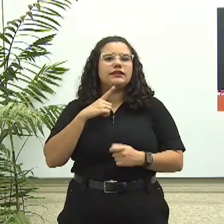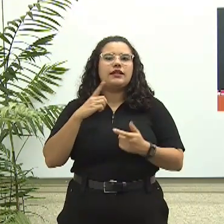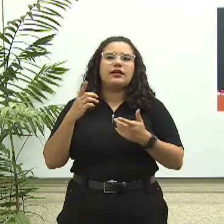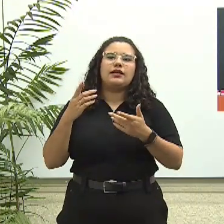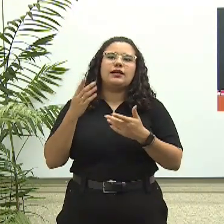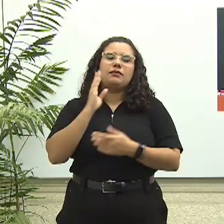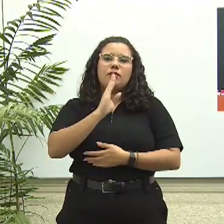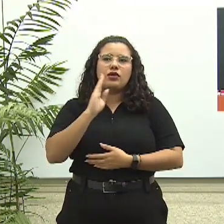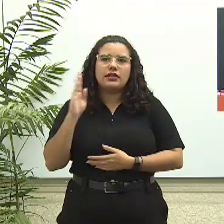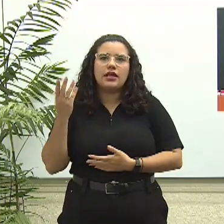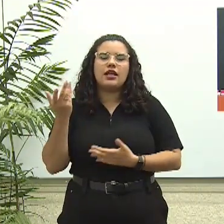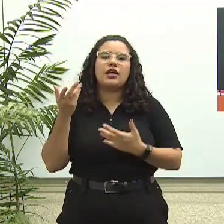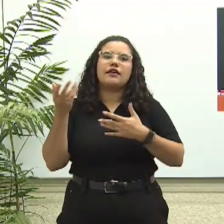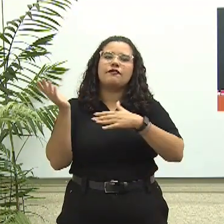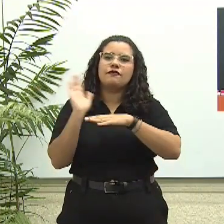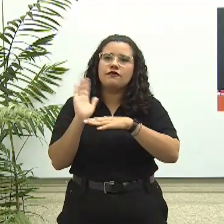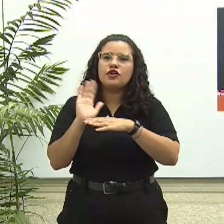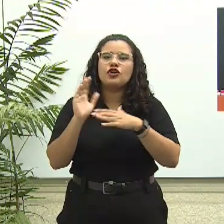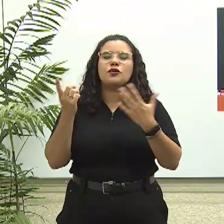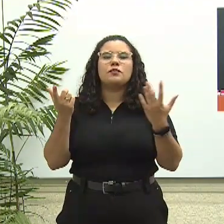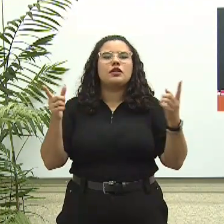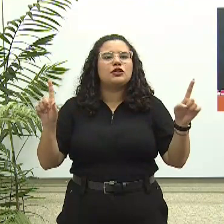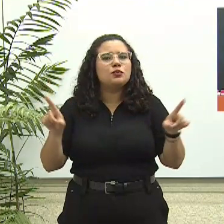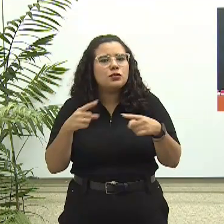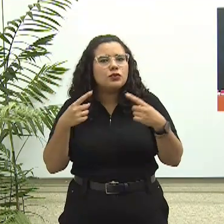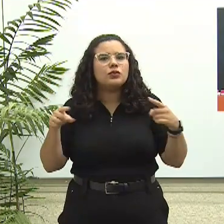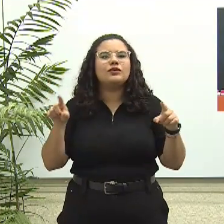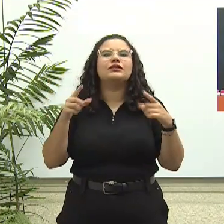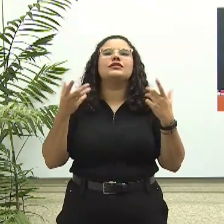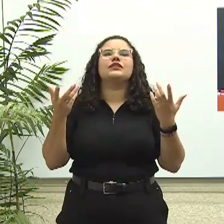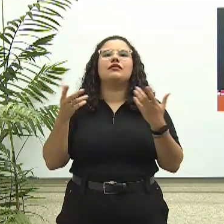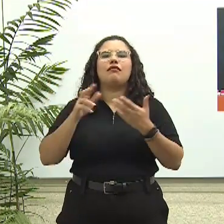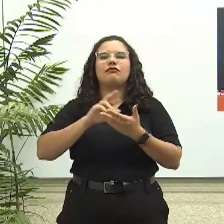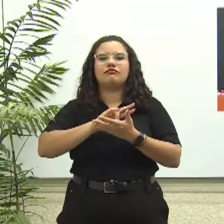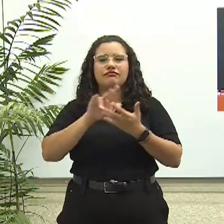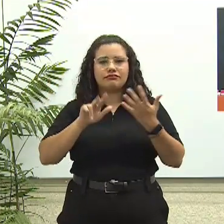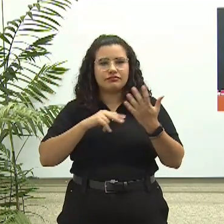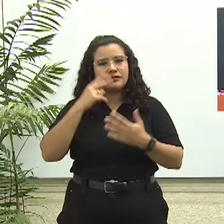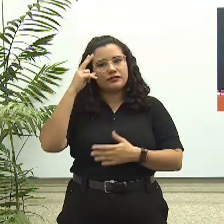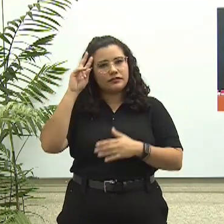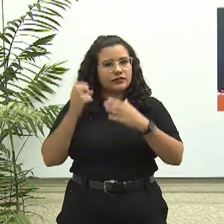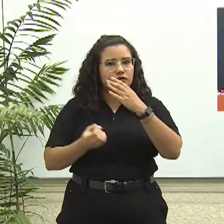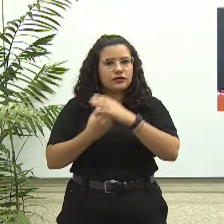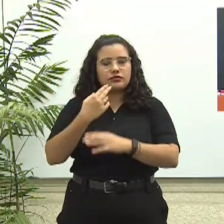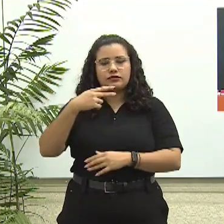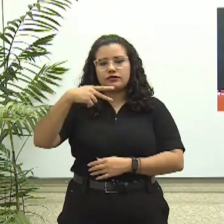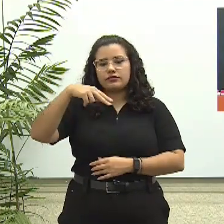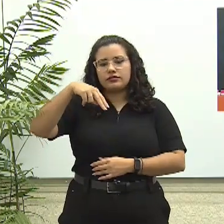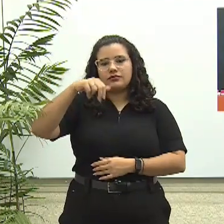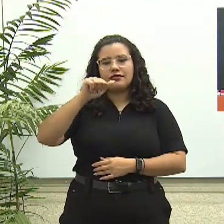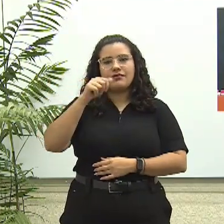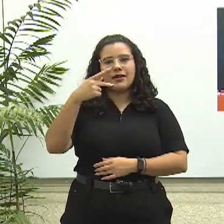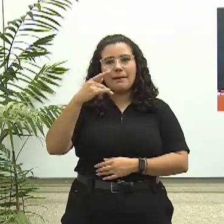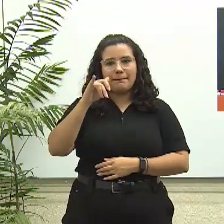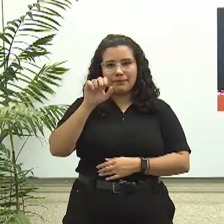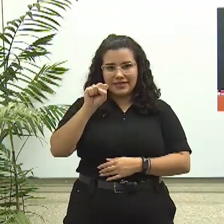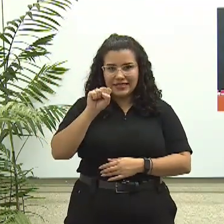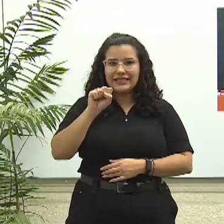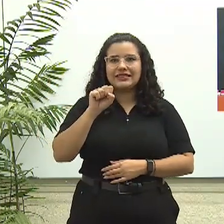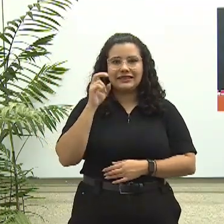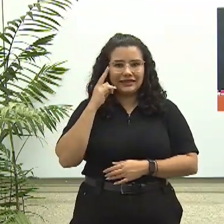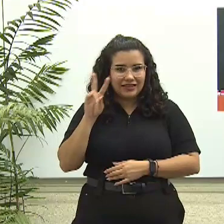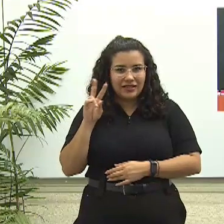bibliotecas filmes músicas lembrando aí o shal fenin quando criou o napster eu sou dessa época aí da do DI up